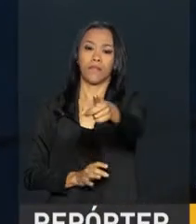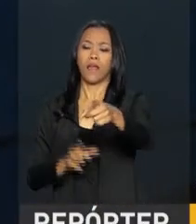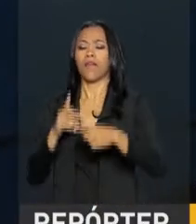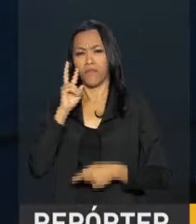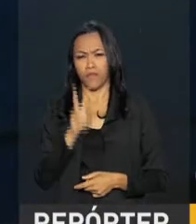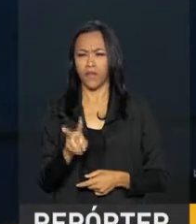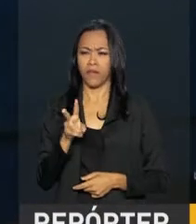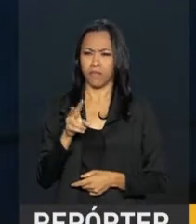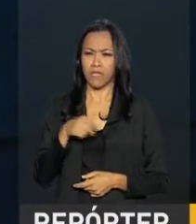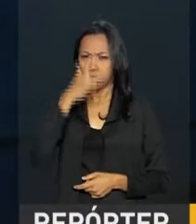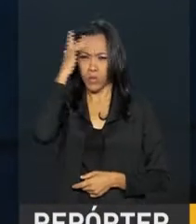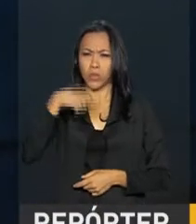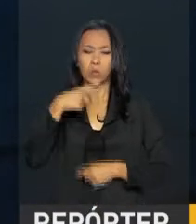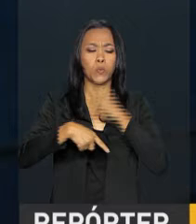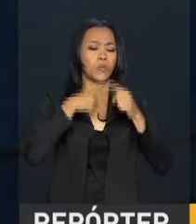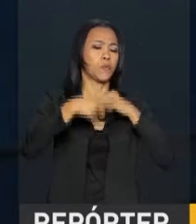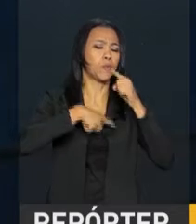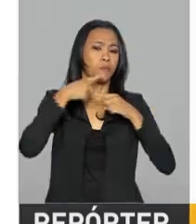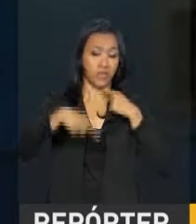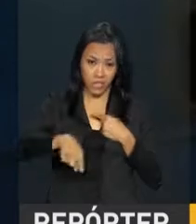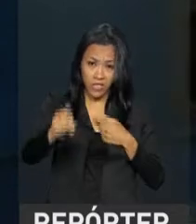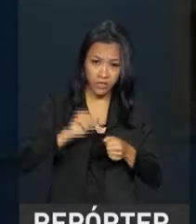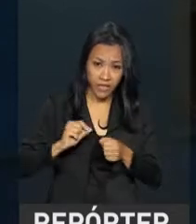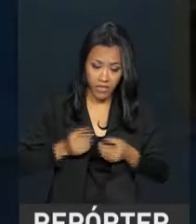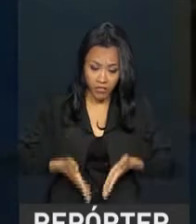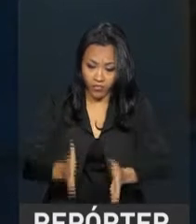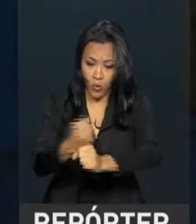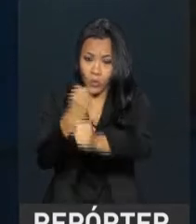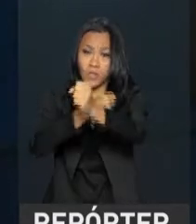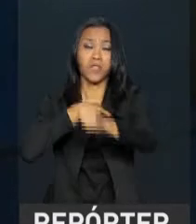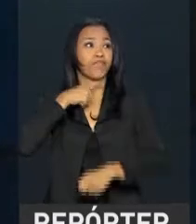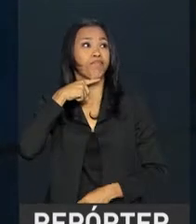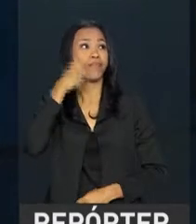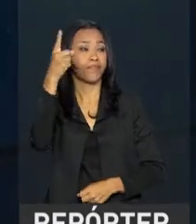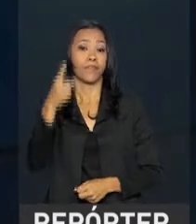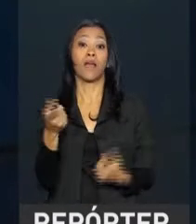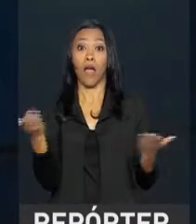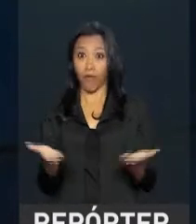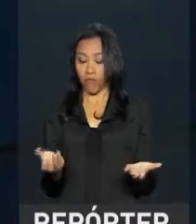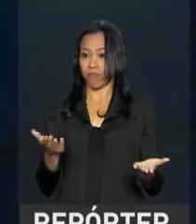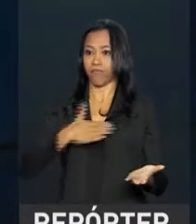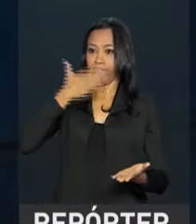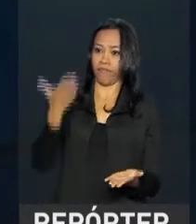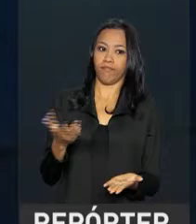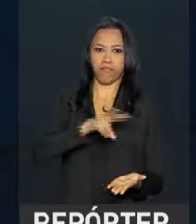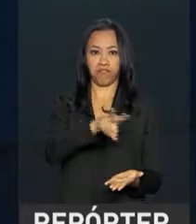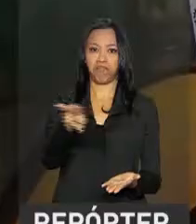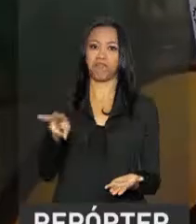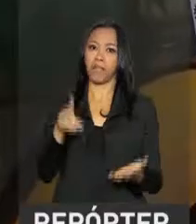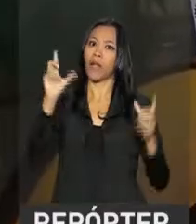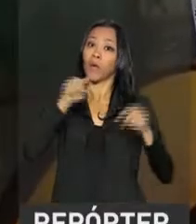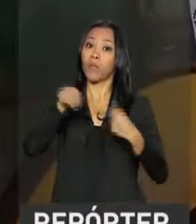muito que isso aí podia ser concluído algum dia. Vai diminuir muito os acidentes, que é o principal, é isso aí, né? Diminuir os